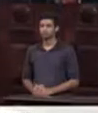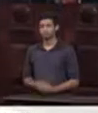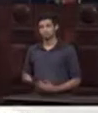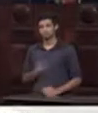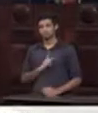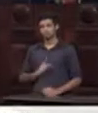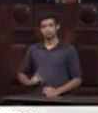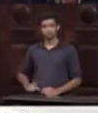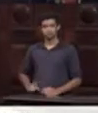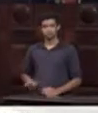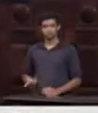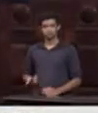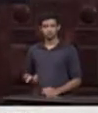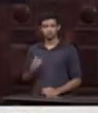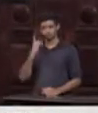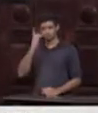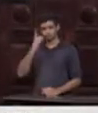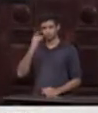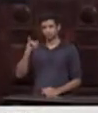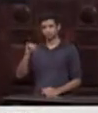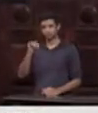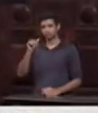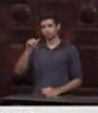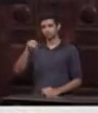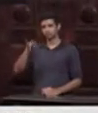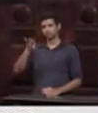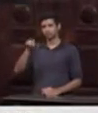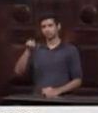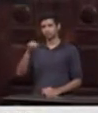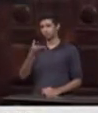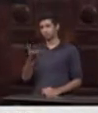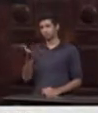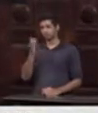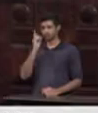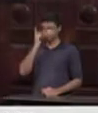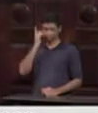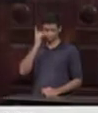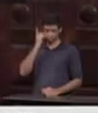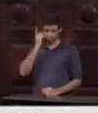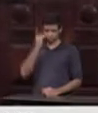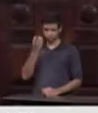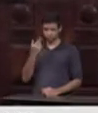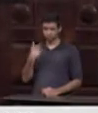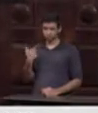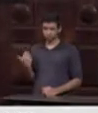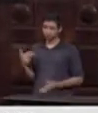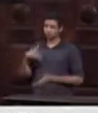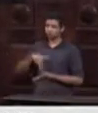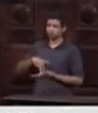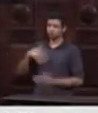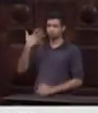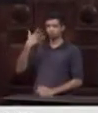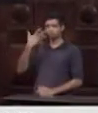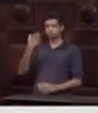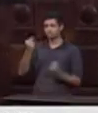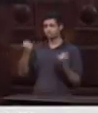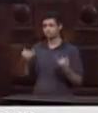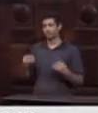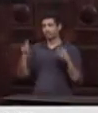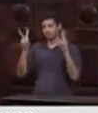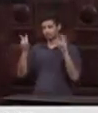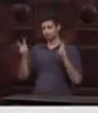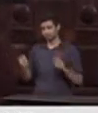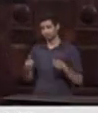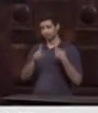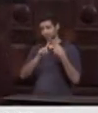Senhor presidente, deputado Jânio Mendes, senhoras e senhores deputados, subo aqui essa tribuna para tratar de três temas e o primeiro